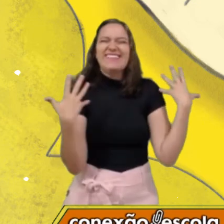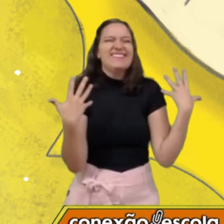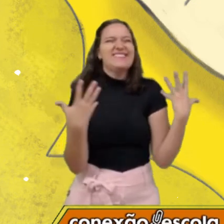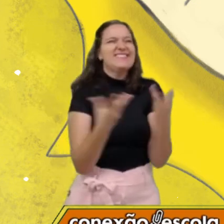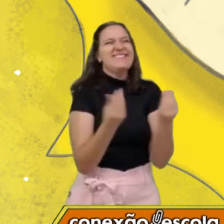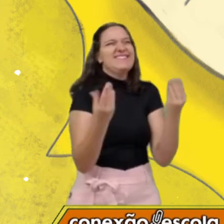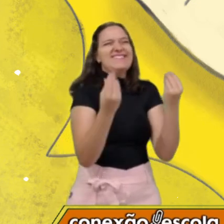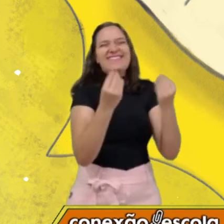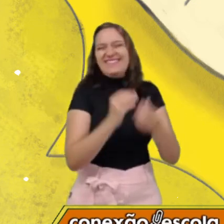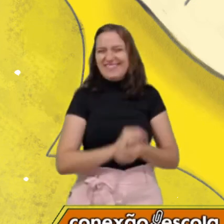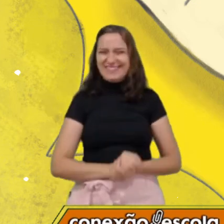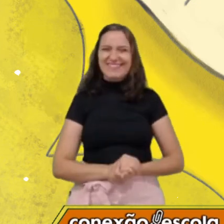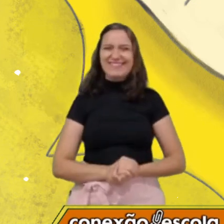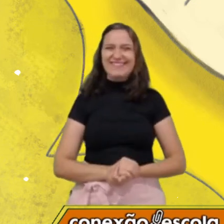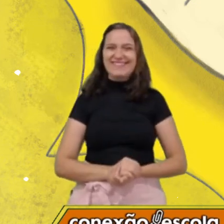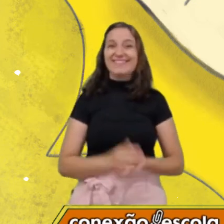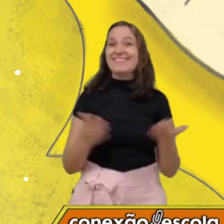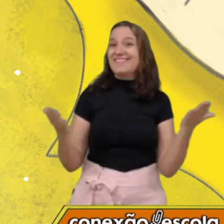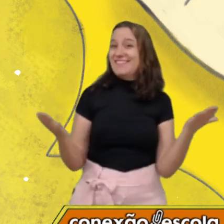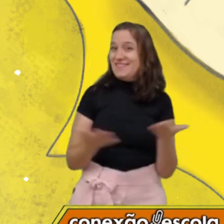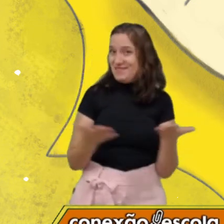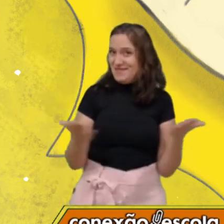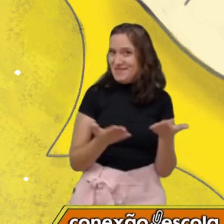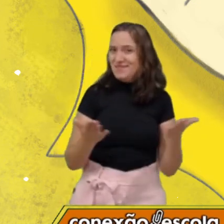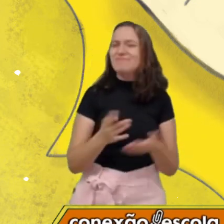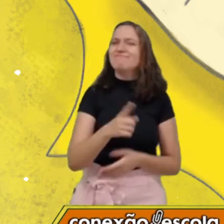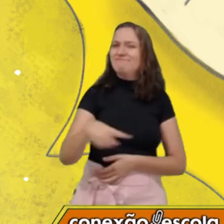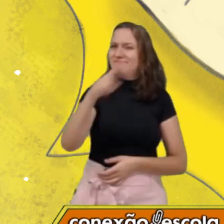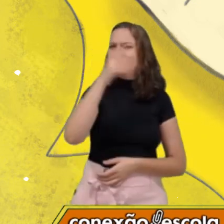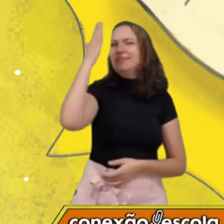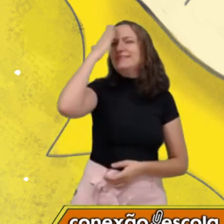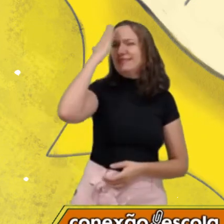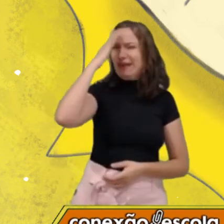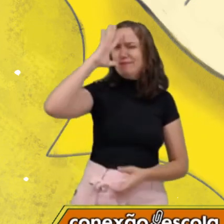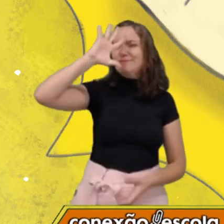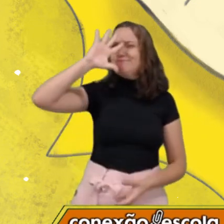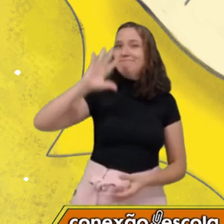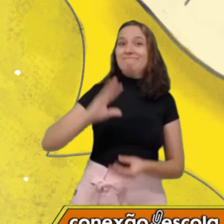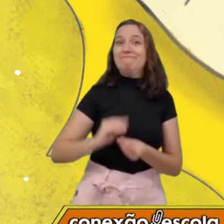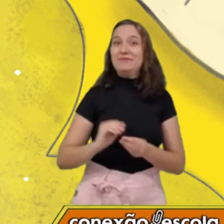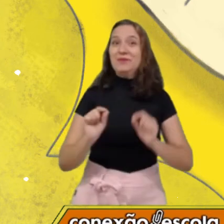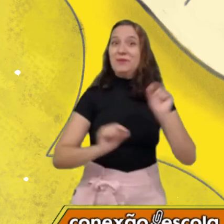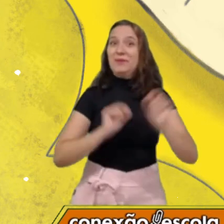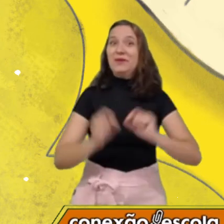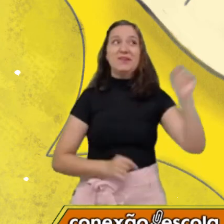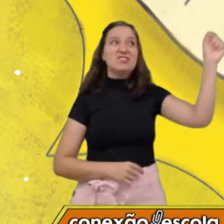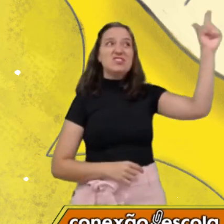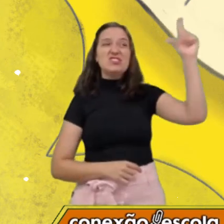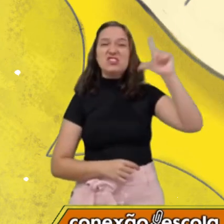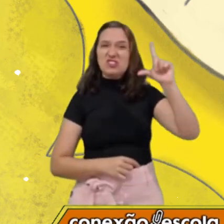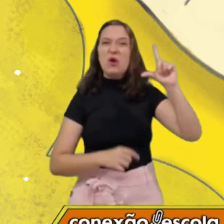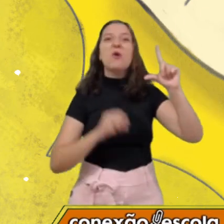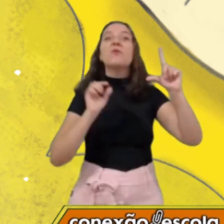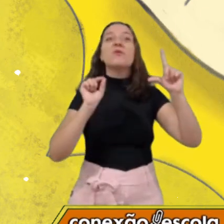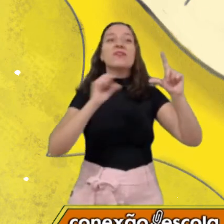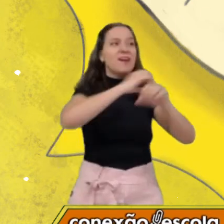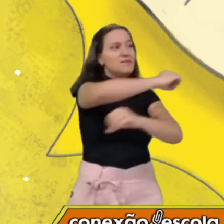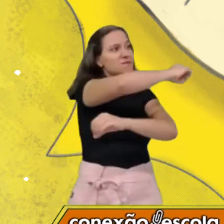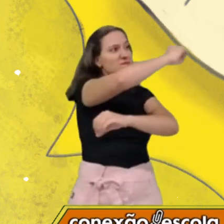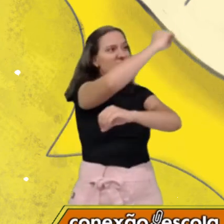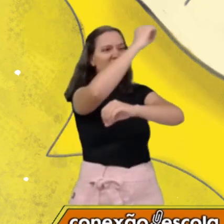montão agora você já sabe o que acontece com sol quando ele